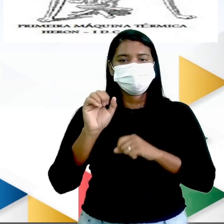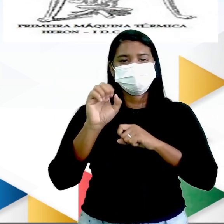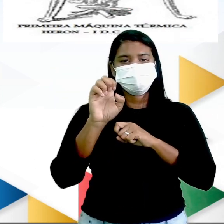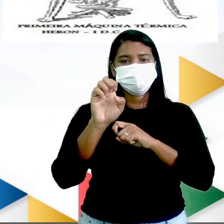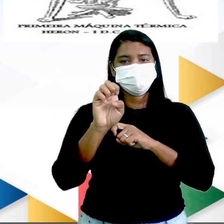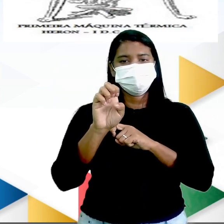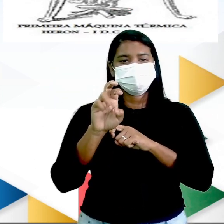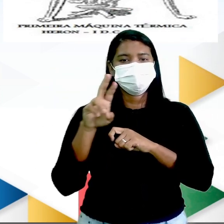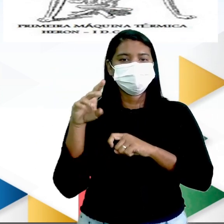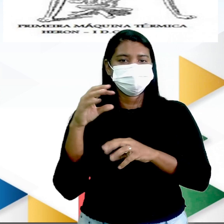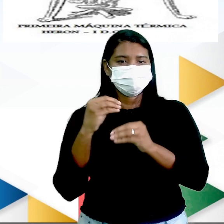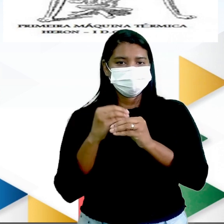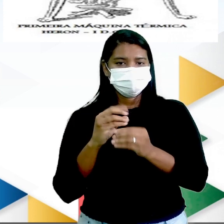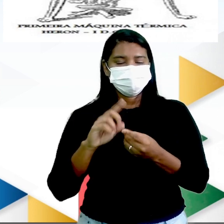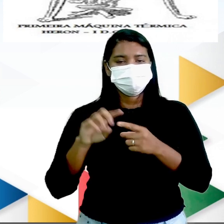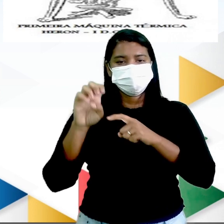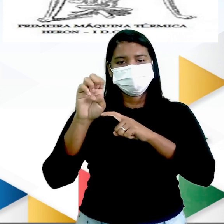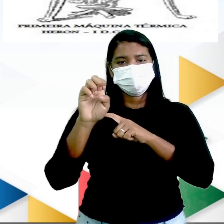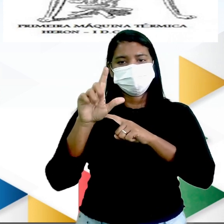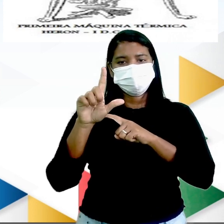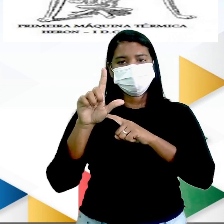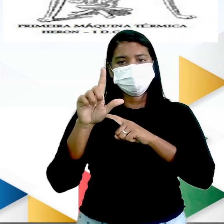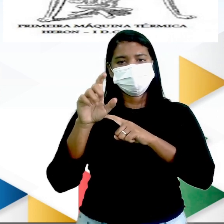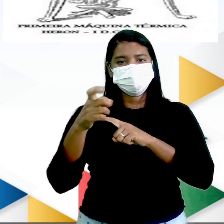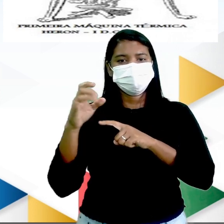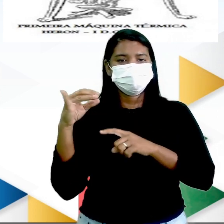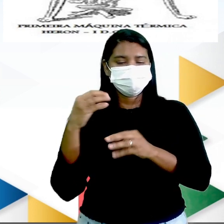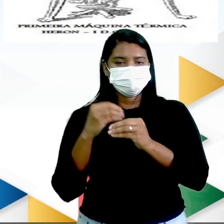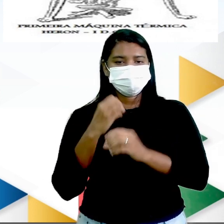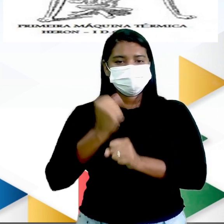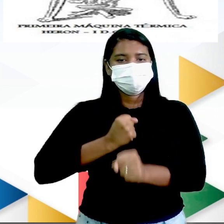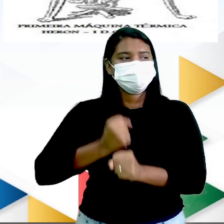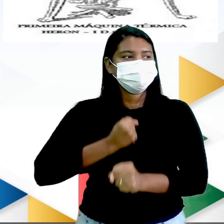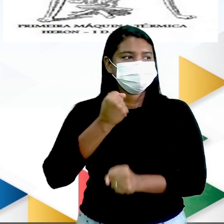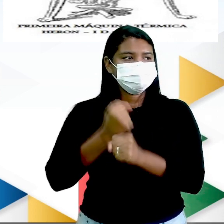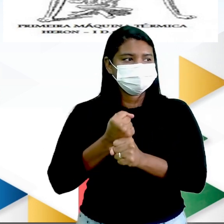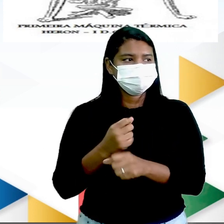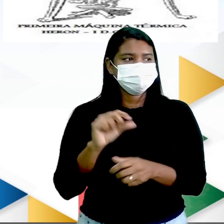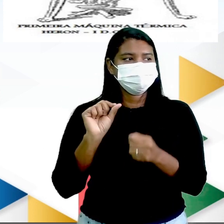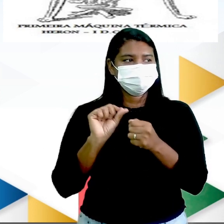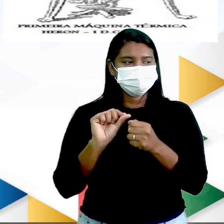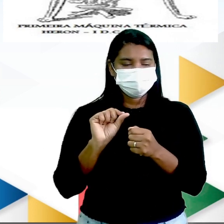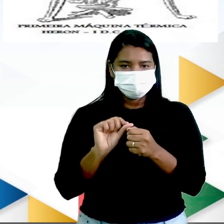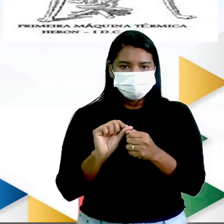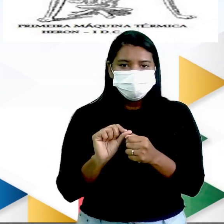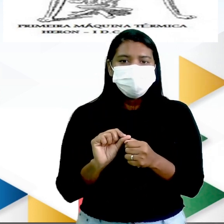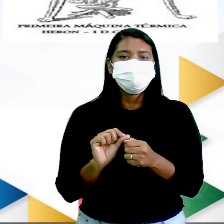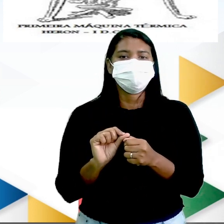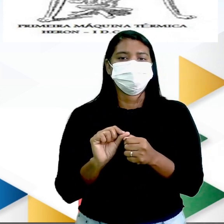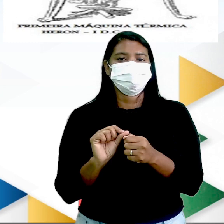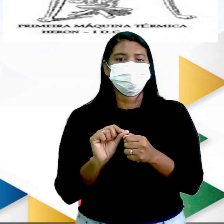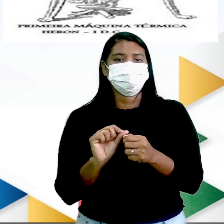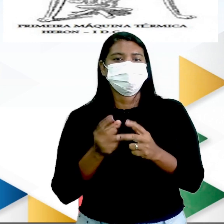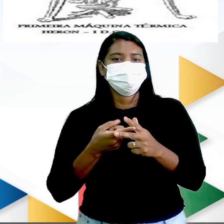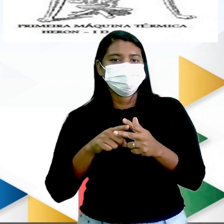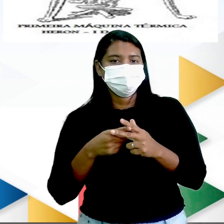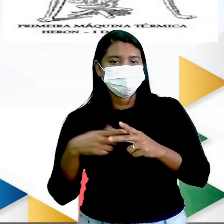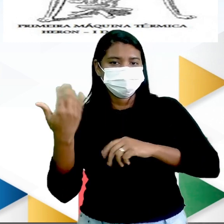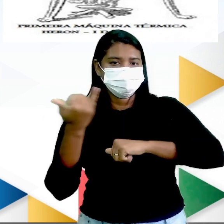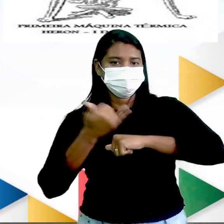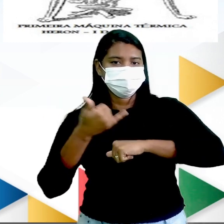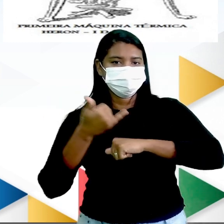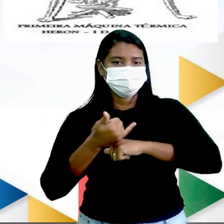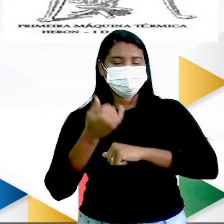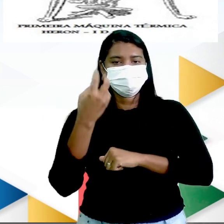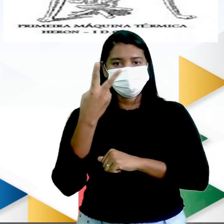da Alexandria construiu um dispositivo que era constituído por uma esfera de metal com